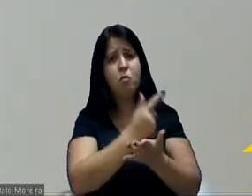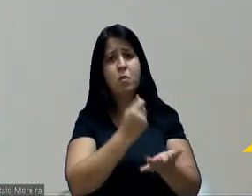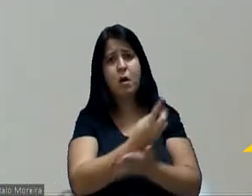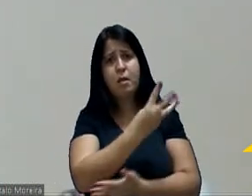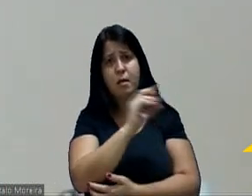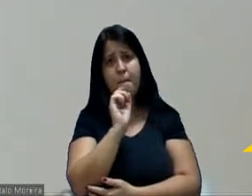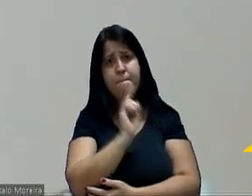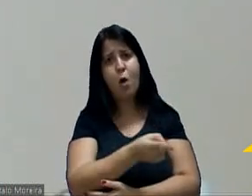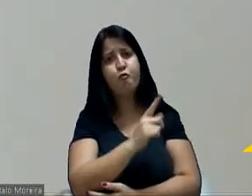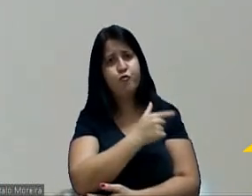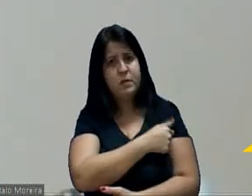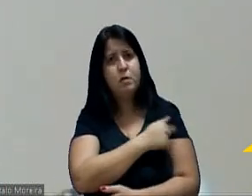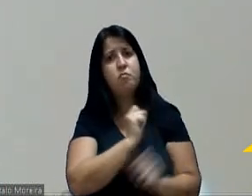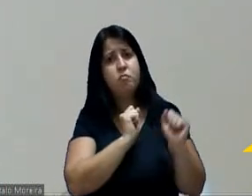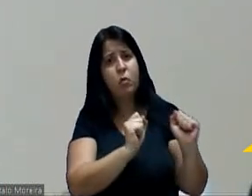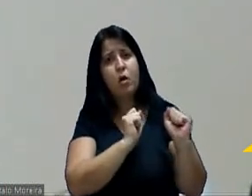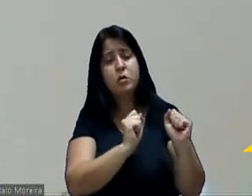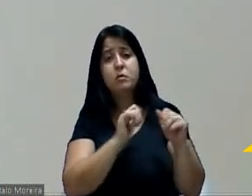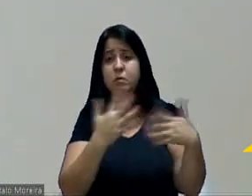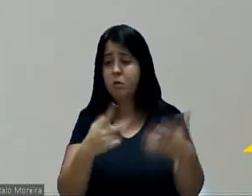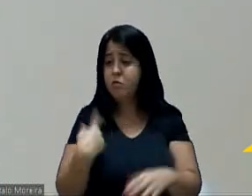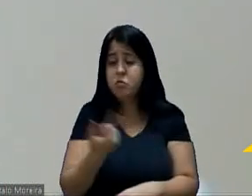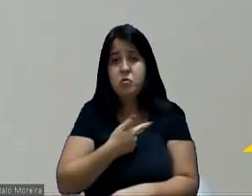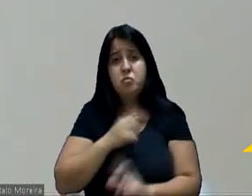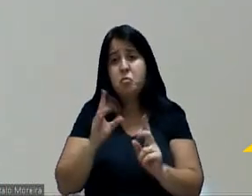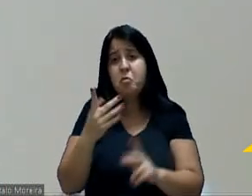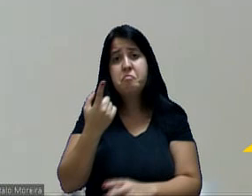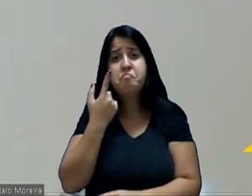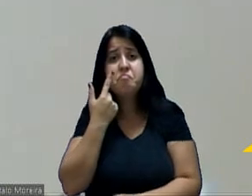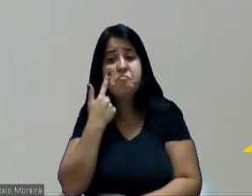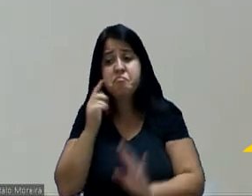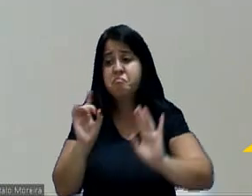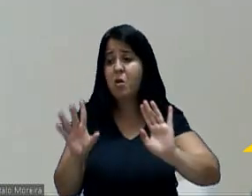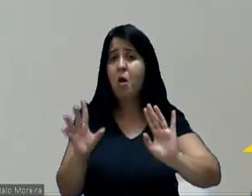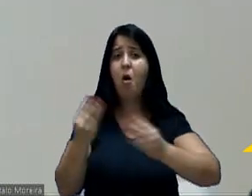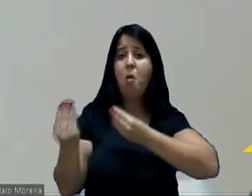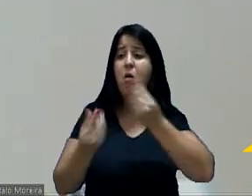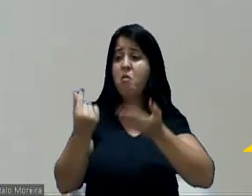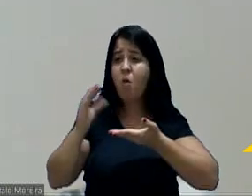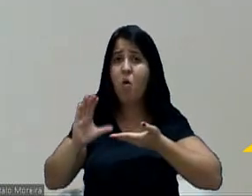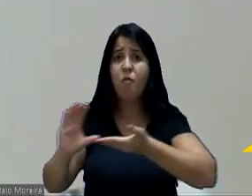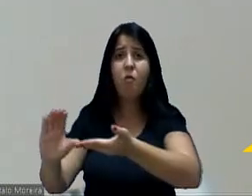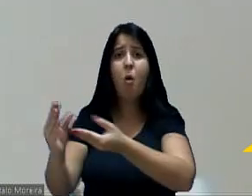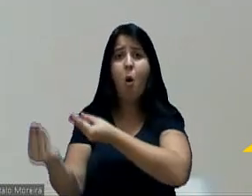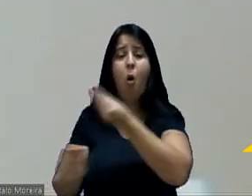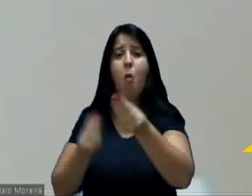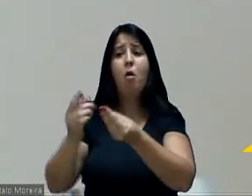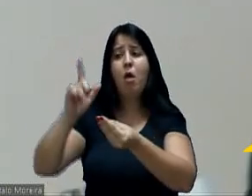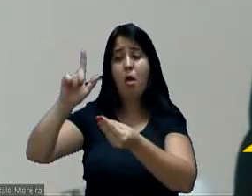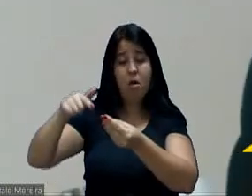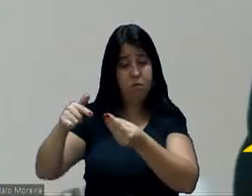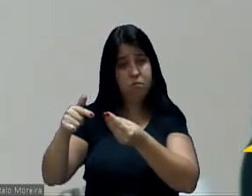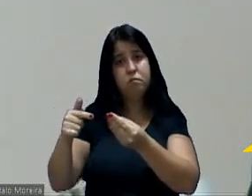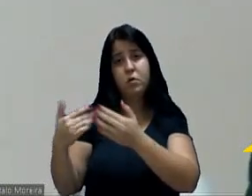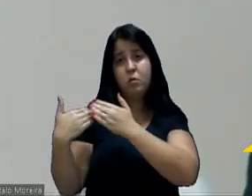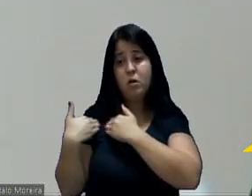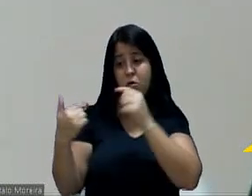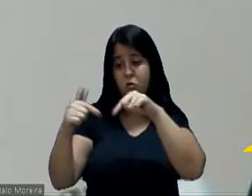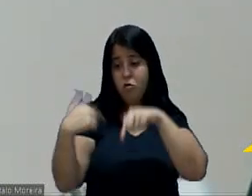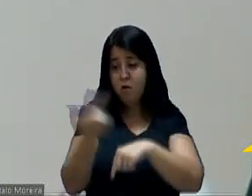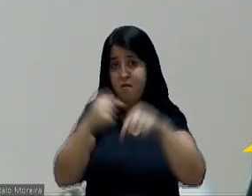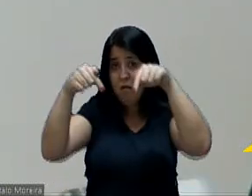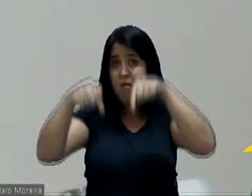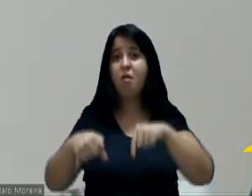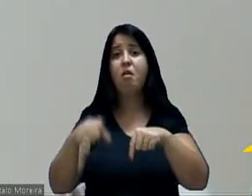vacinas, vereador João Denizete. E a gente só está falando, olha, a fonte desse recurso é as emendas impositivas da casa. É isso para que serve a